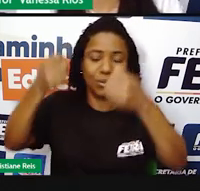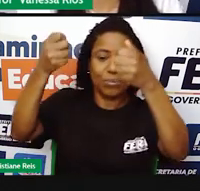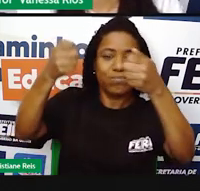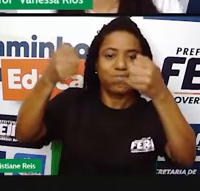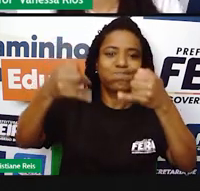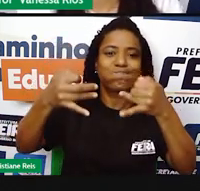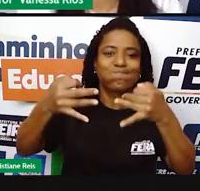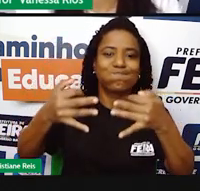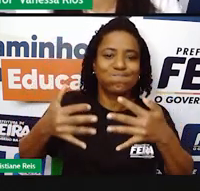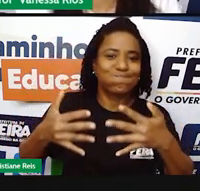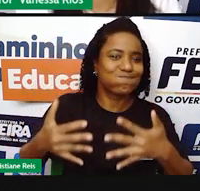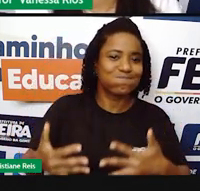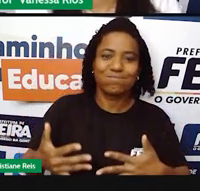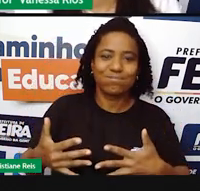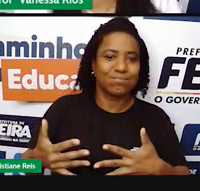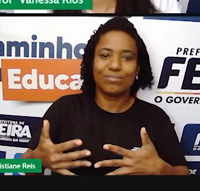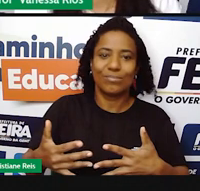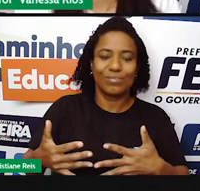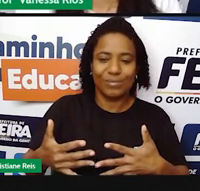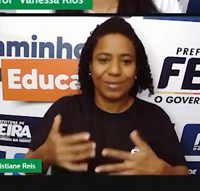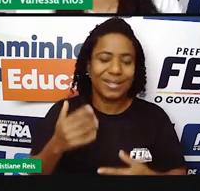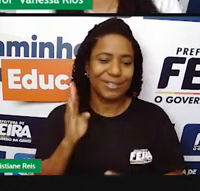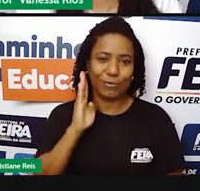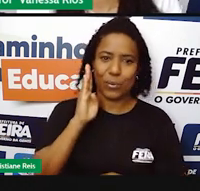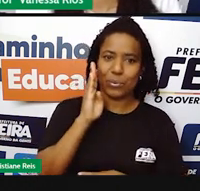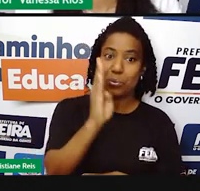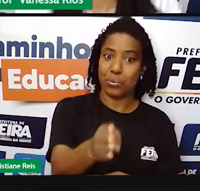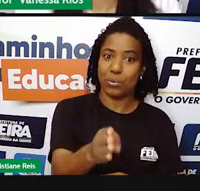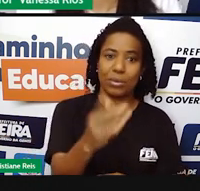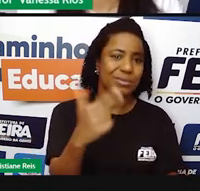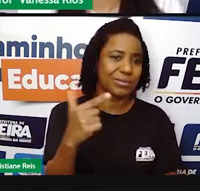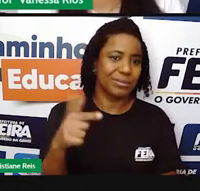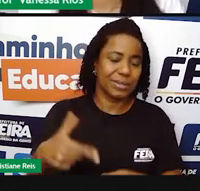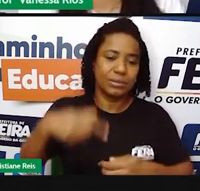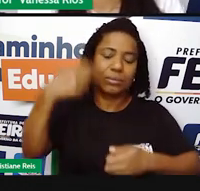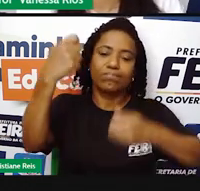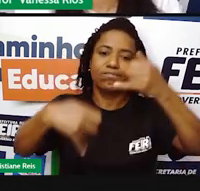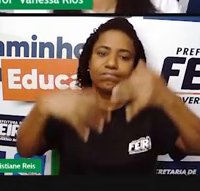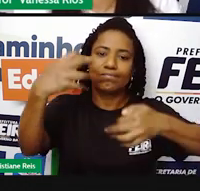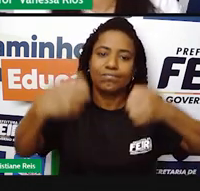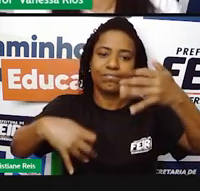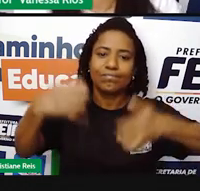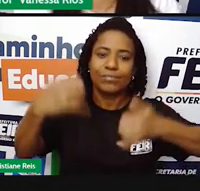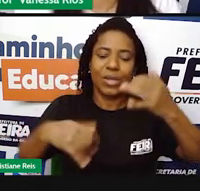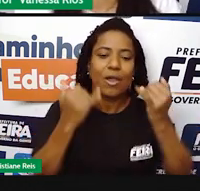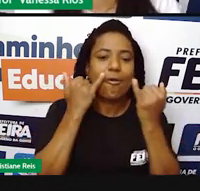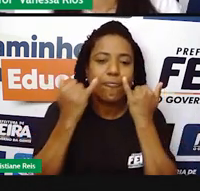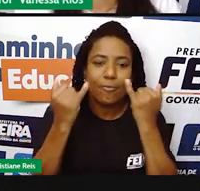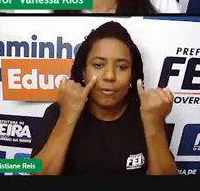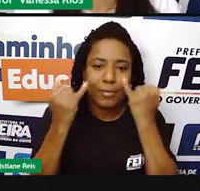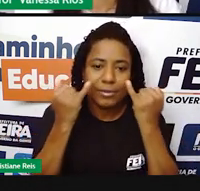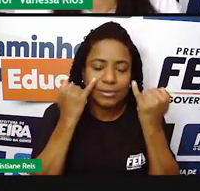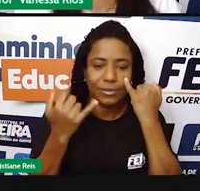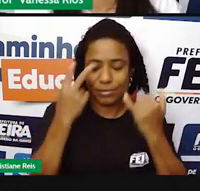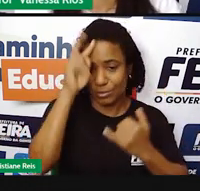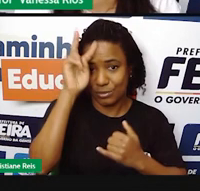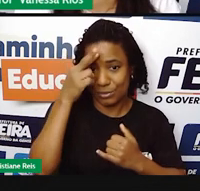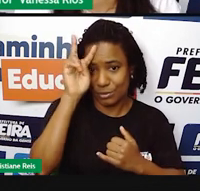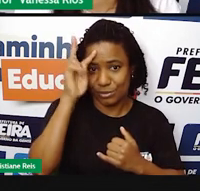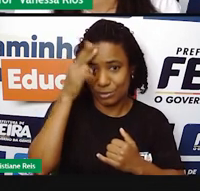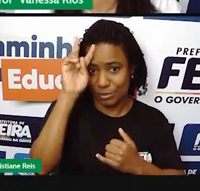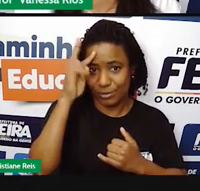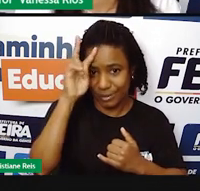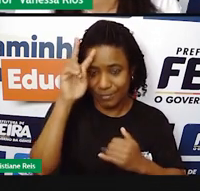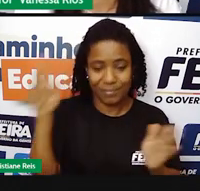é contado aí as falas de quem está participando e trazendo as informações que fazem parte daquele tipo de,